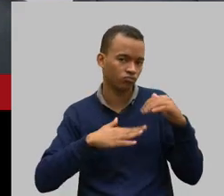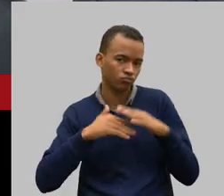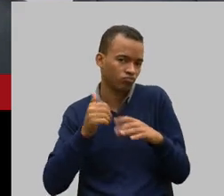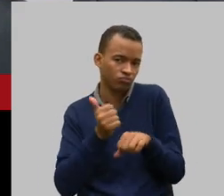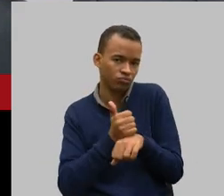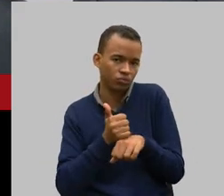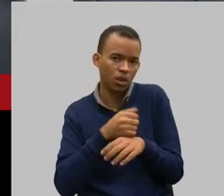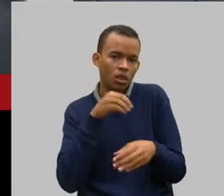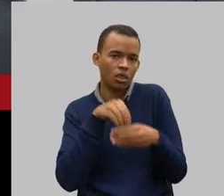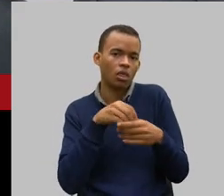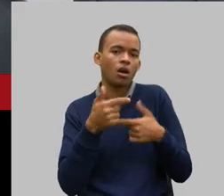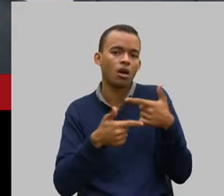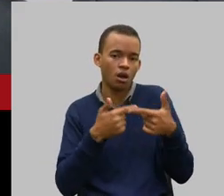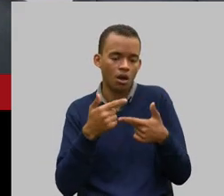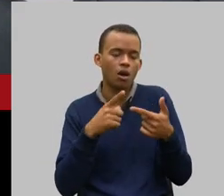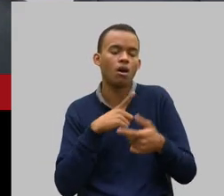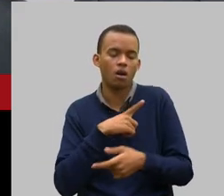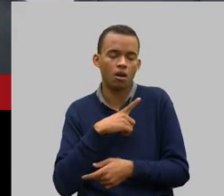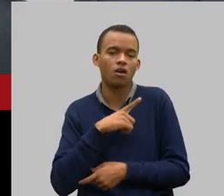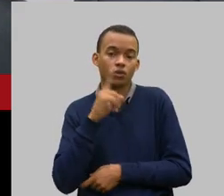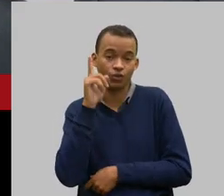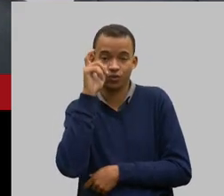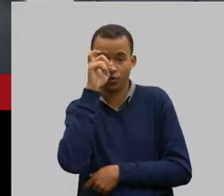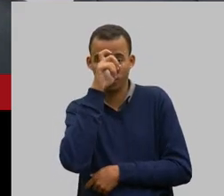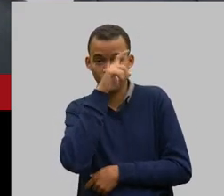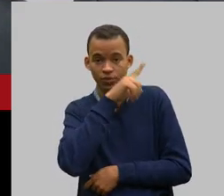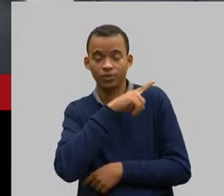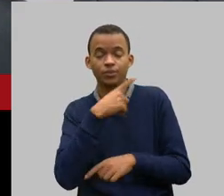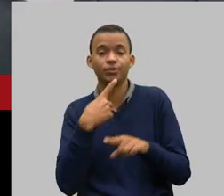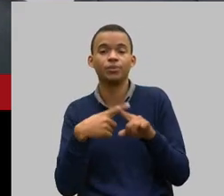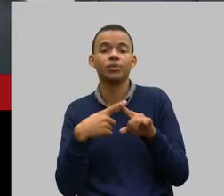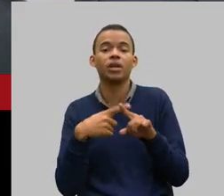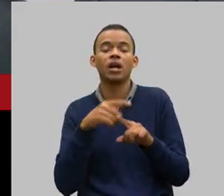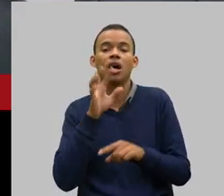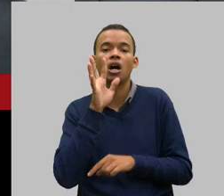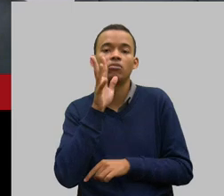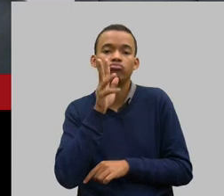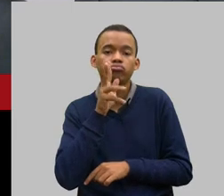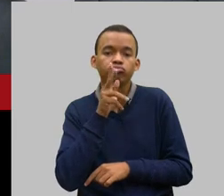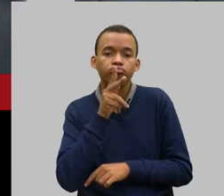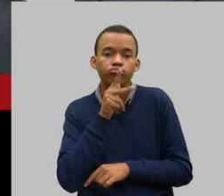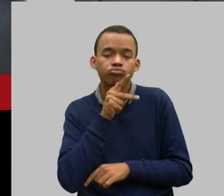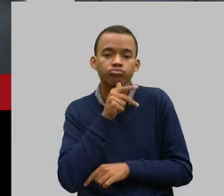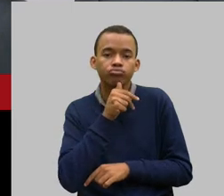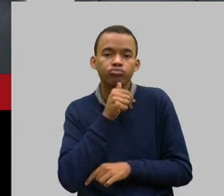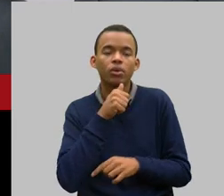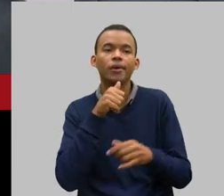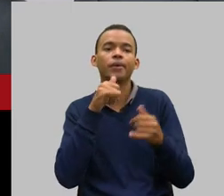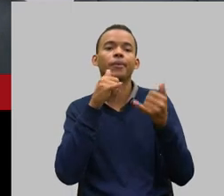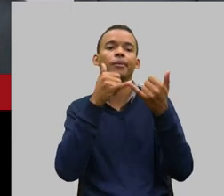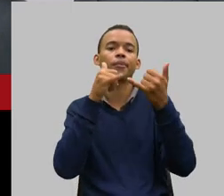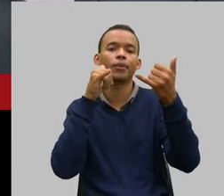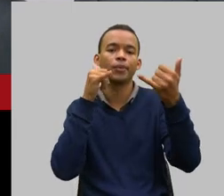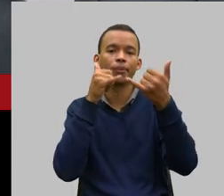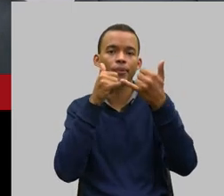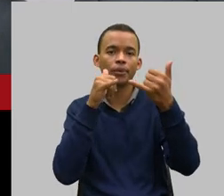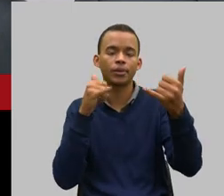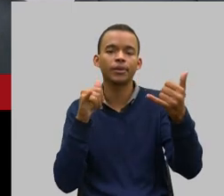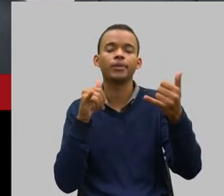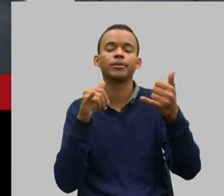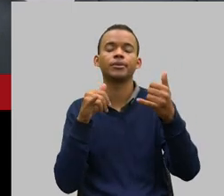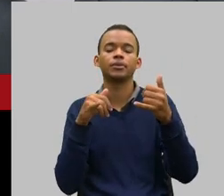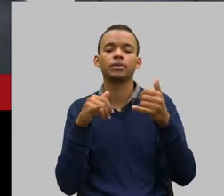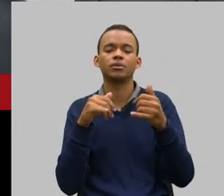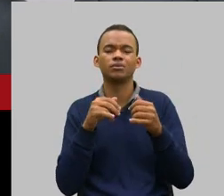tô lá todos os dias com a Luciene lá é a demora e a questão do do fluxo reverso e e é uma